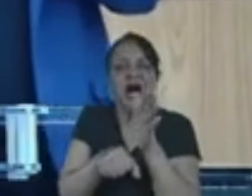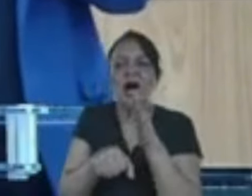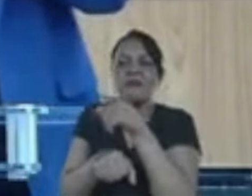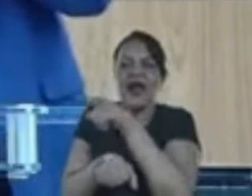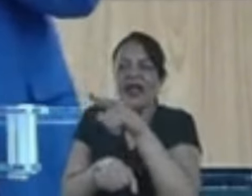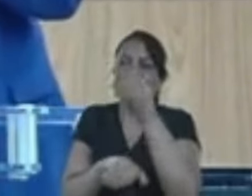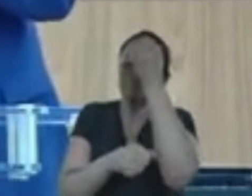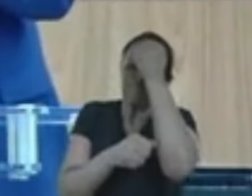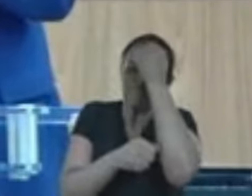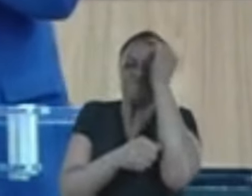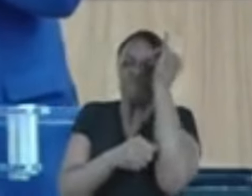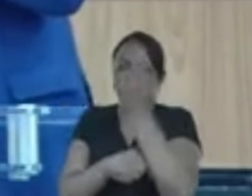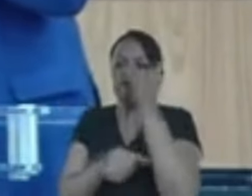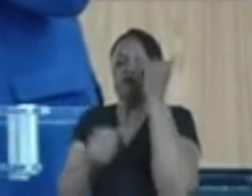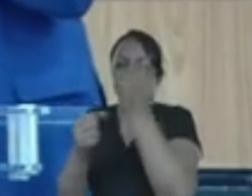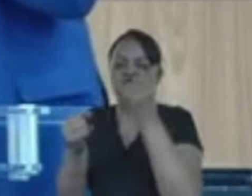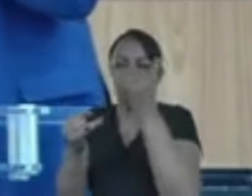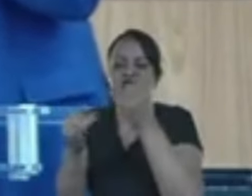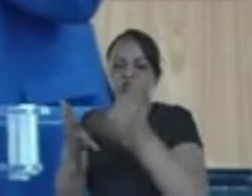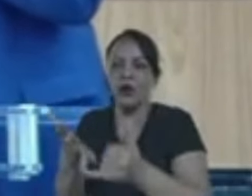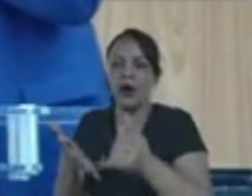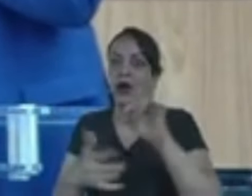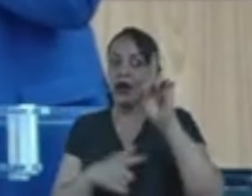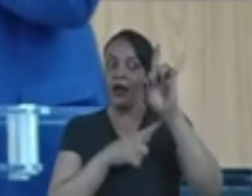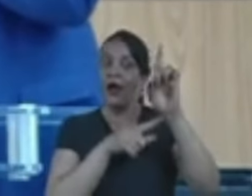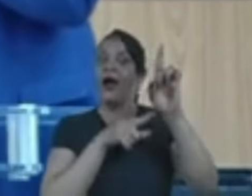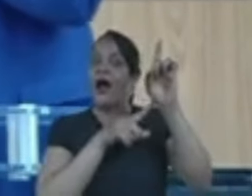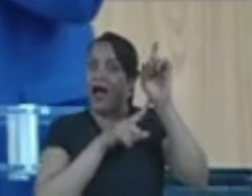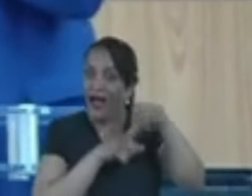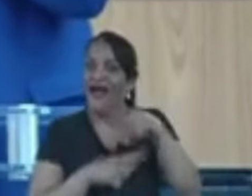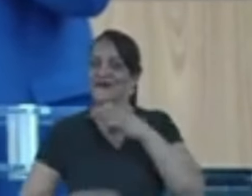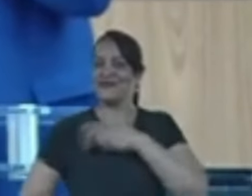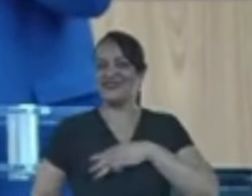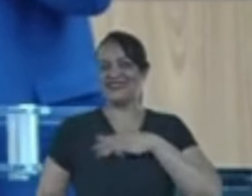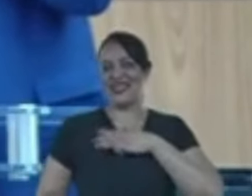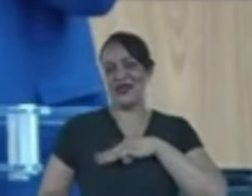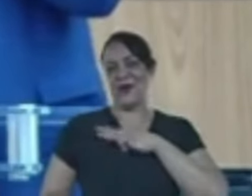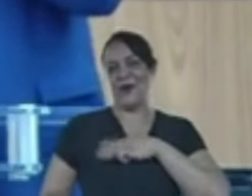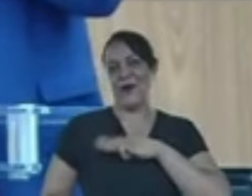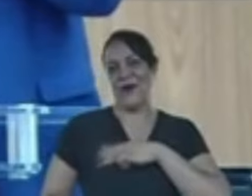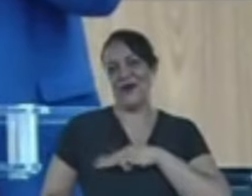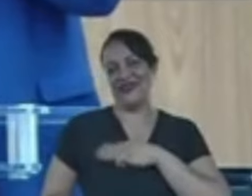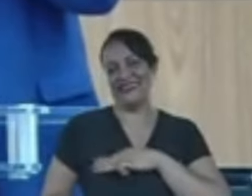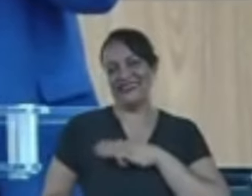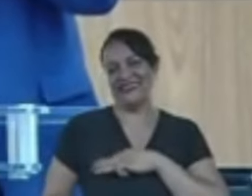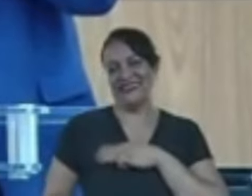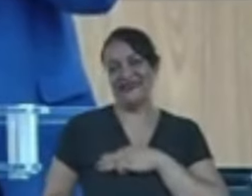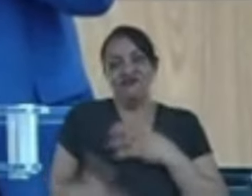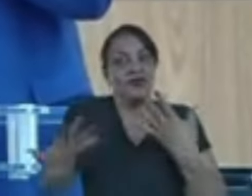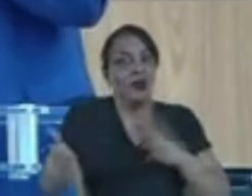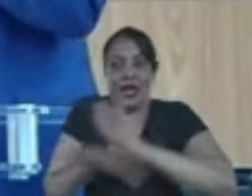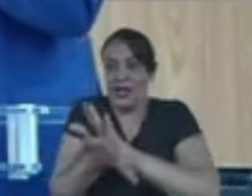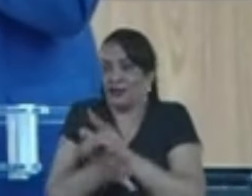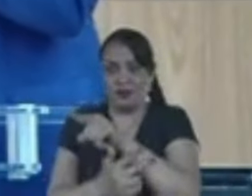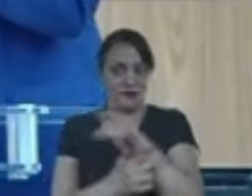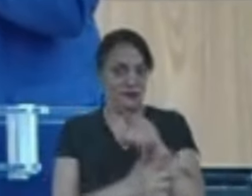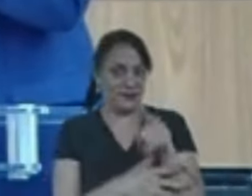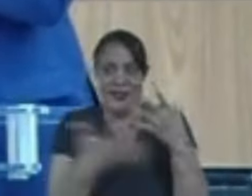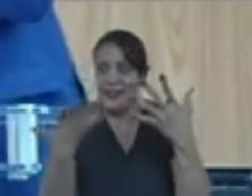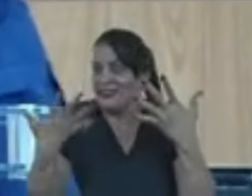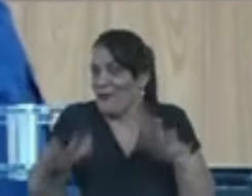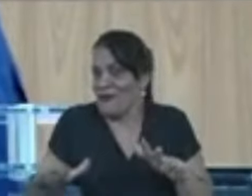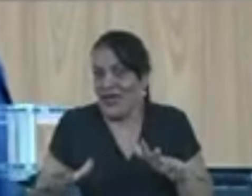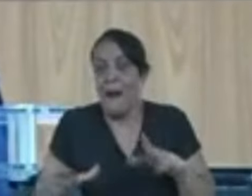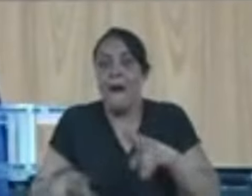Porque é claro, o nosso Deus é de misericórdia. Ele não tem prazer de destruir ninguém. Ele não quer destruir você. Ele te dá